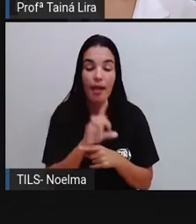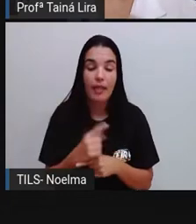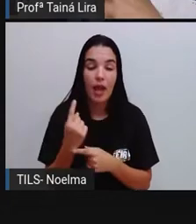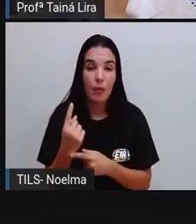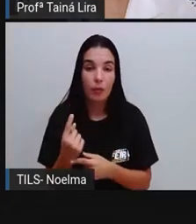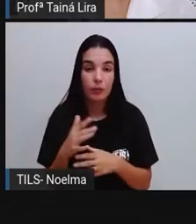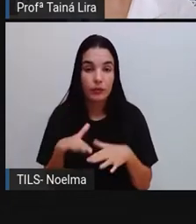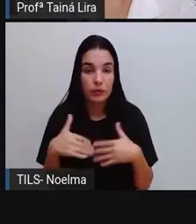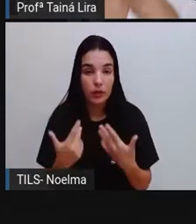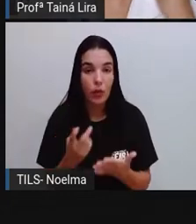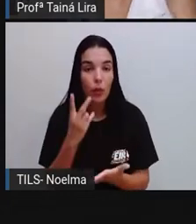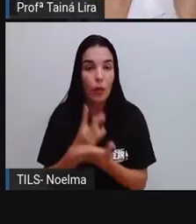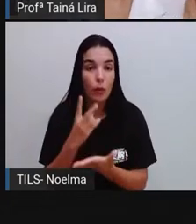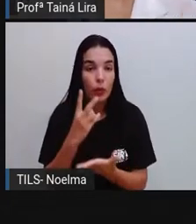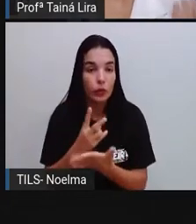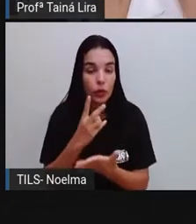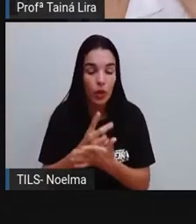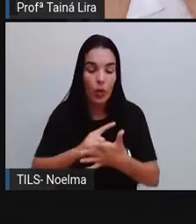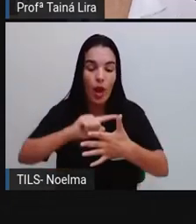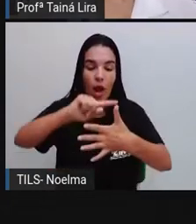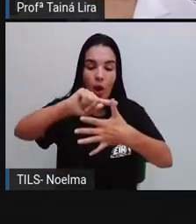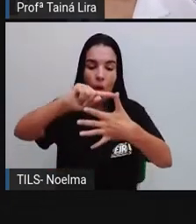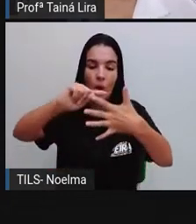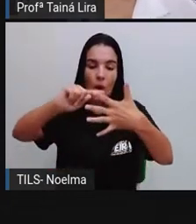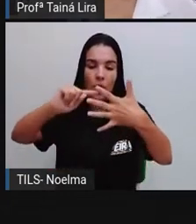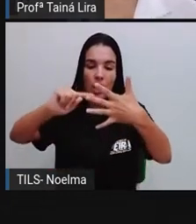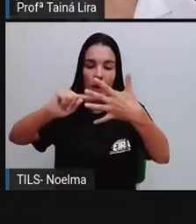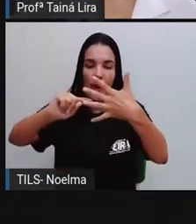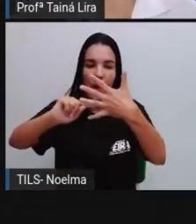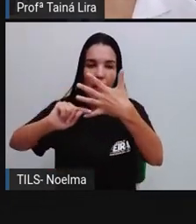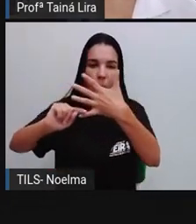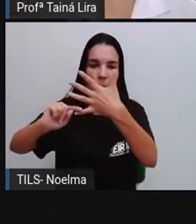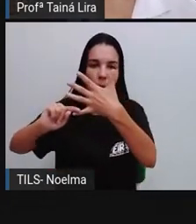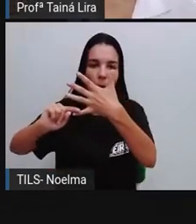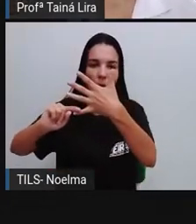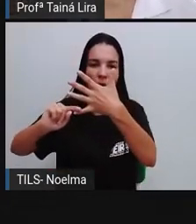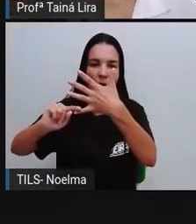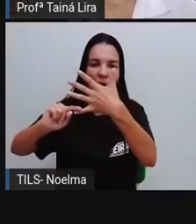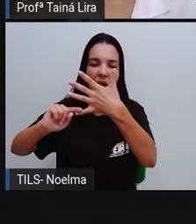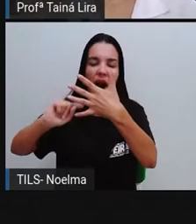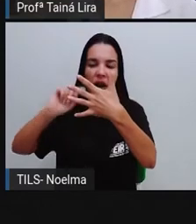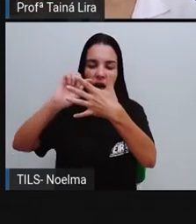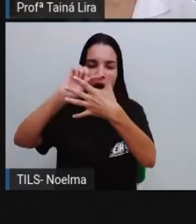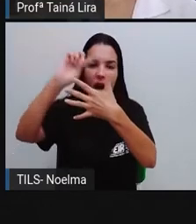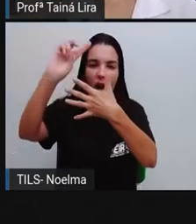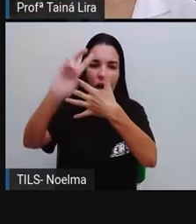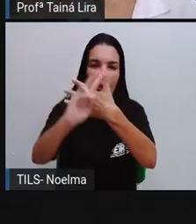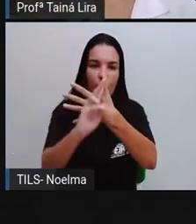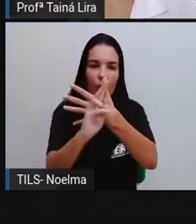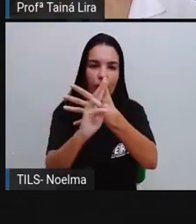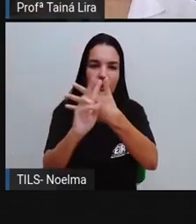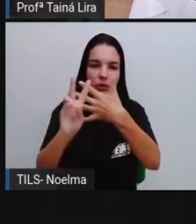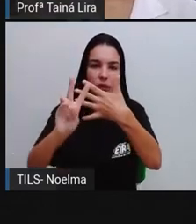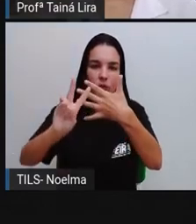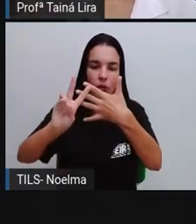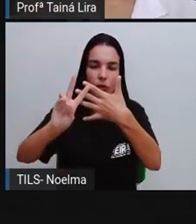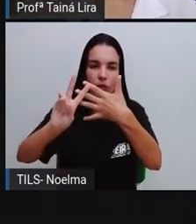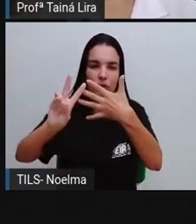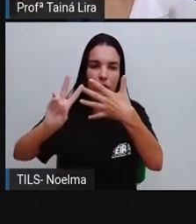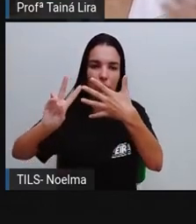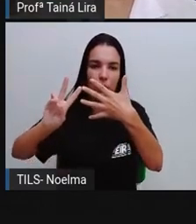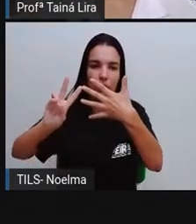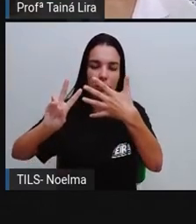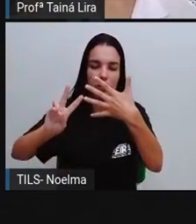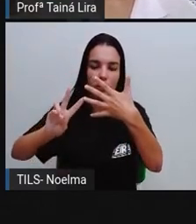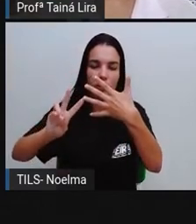Então, cada aluno, agora, ao invés de produzir 3 sons diferentes, produzem, né? 2 sons diferentes. Então, quantos